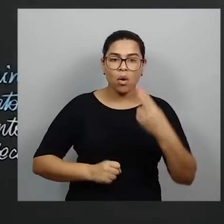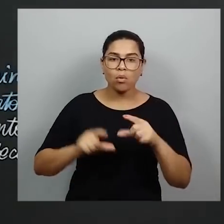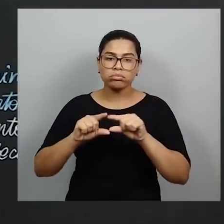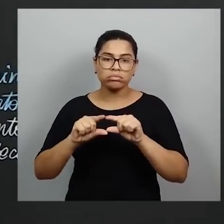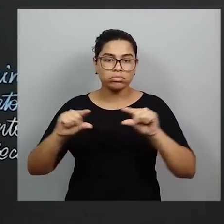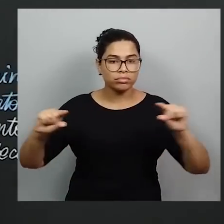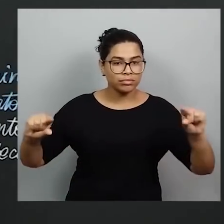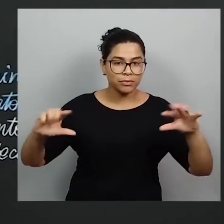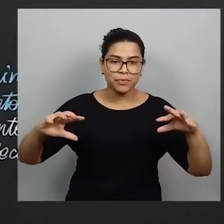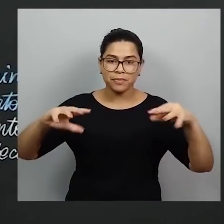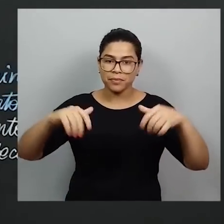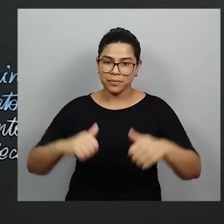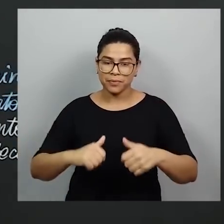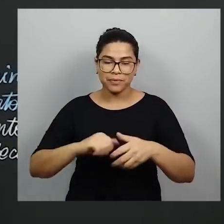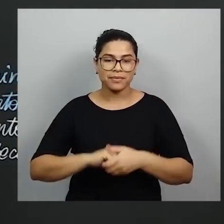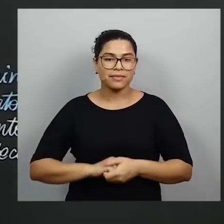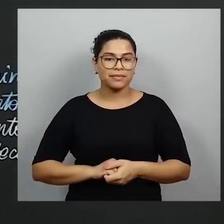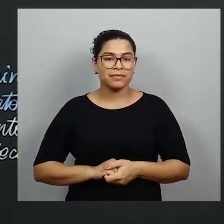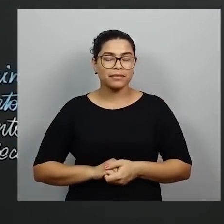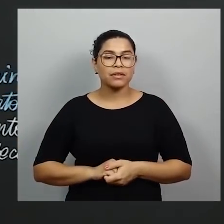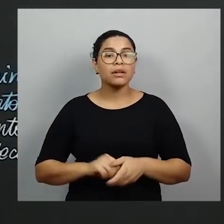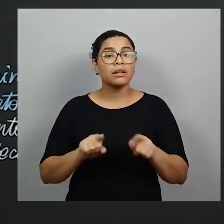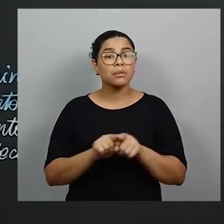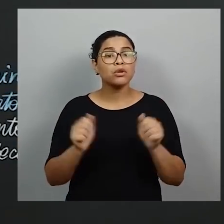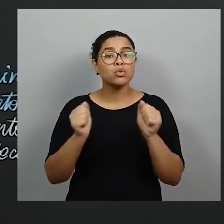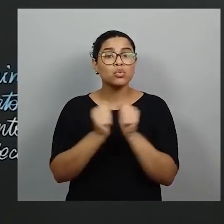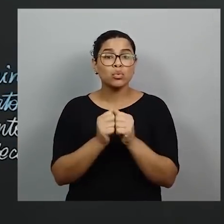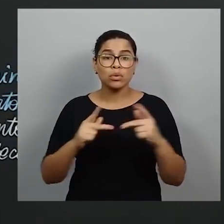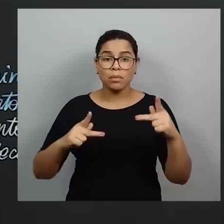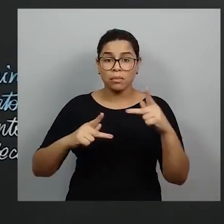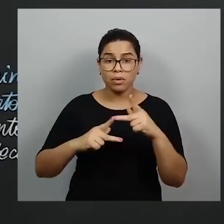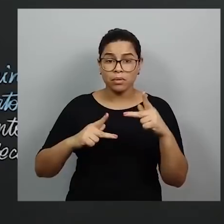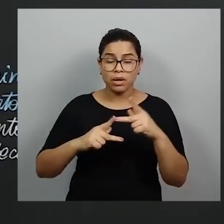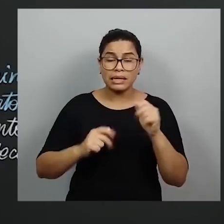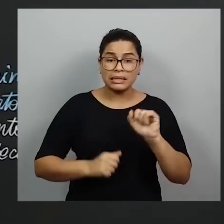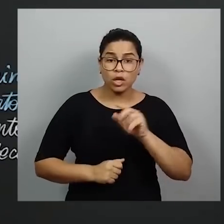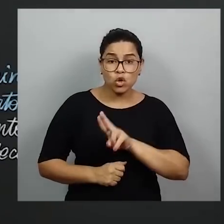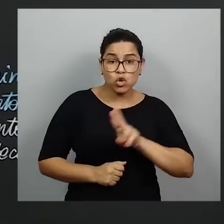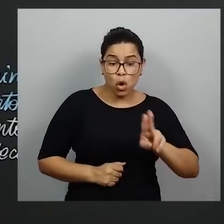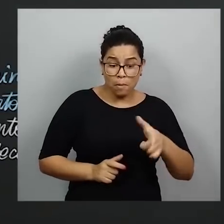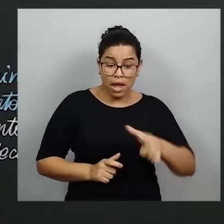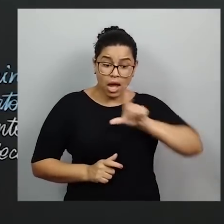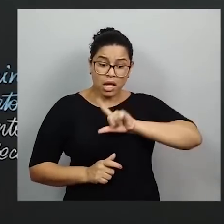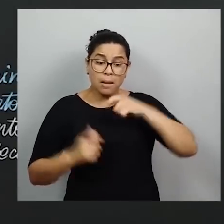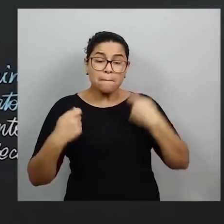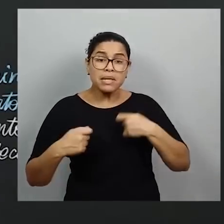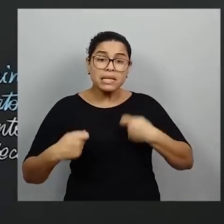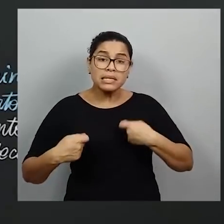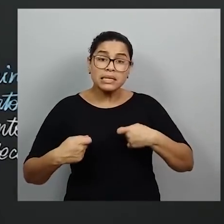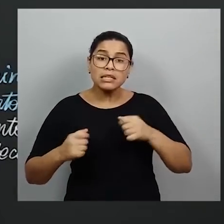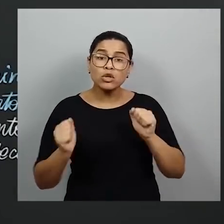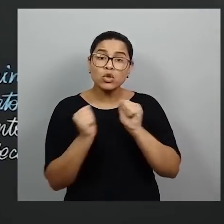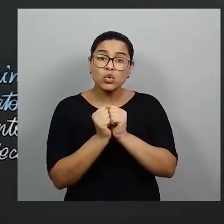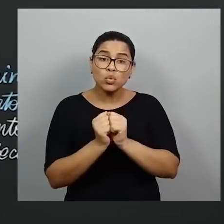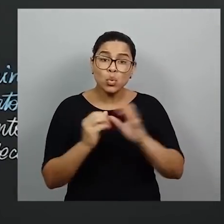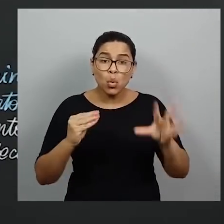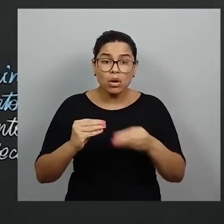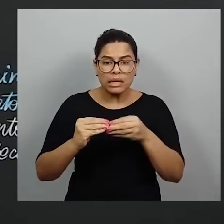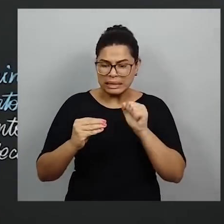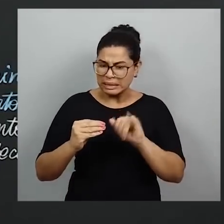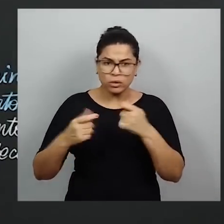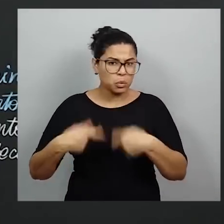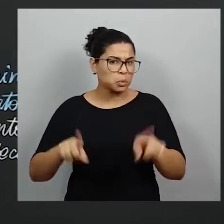E o complemento sempre introduzido pela preposição. Pensa sempre se o nome que vem antes precisa do complemento, porque se ele